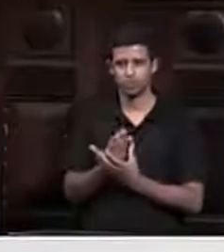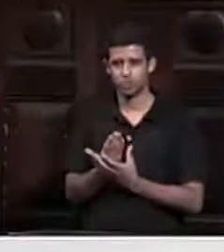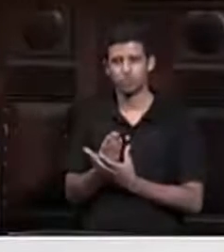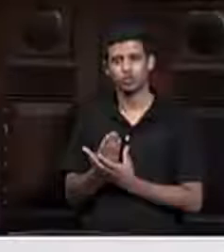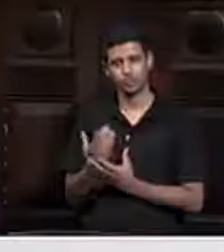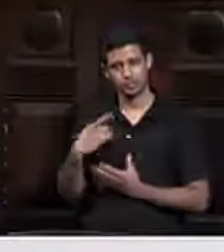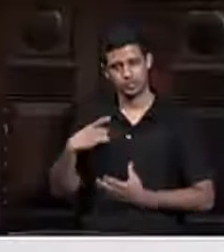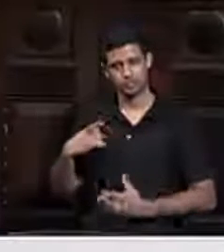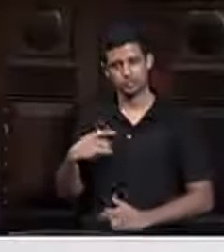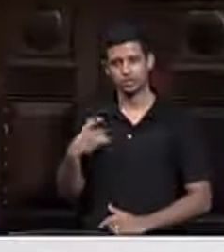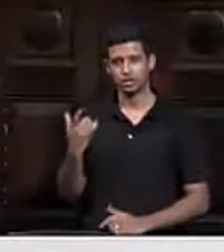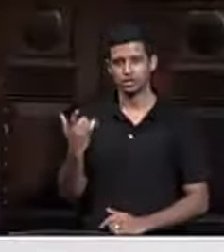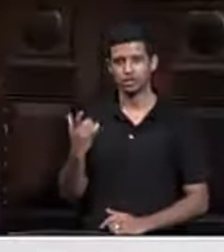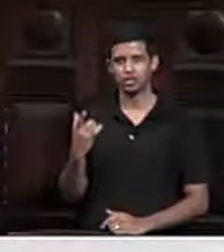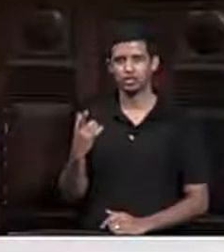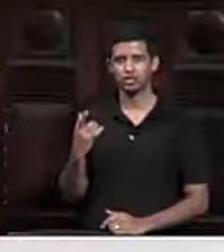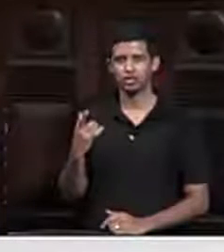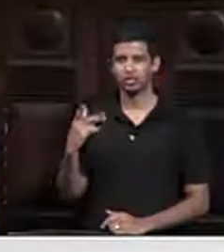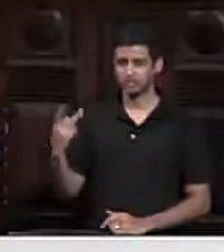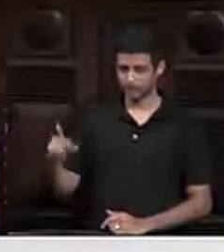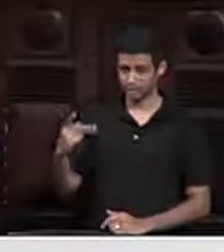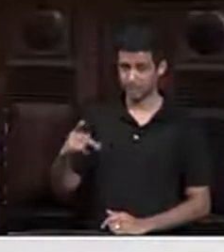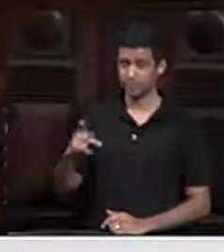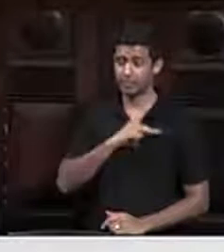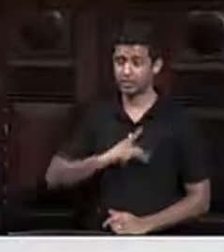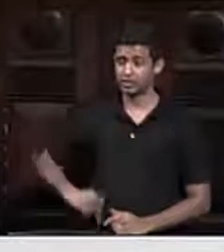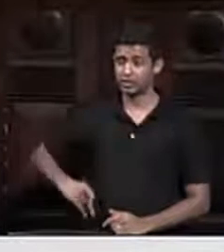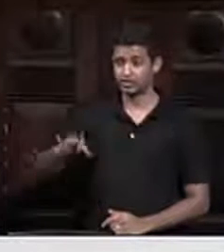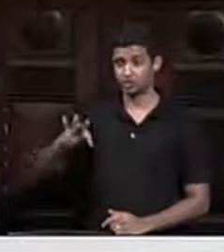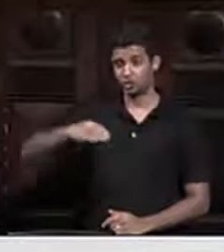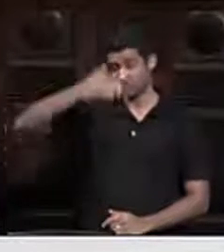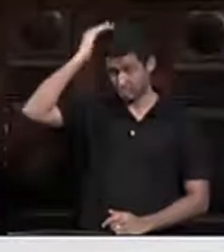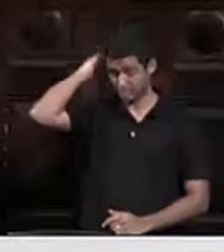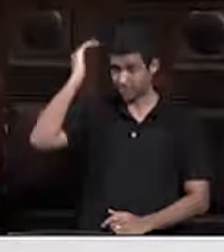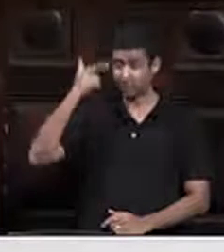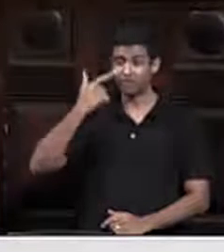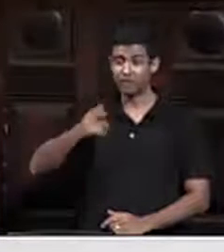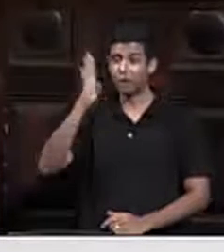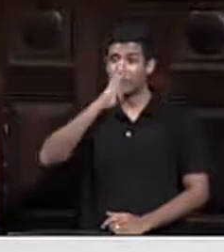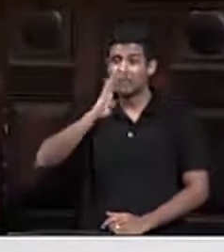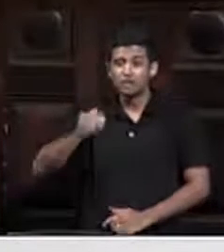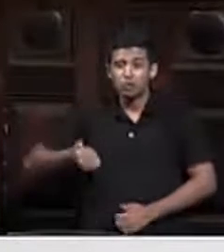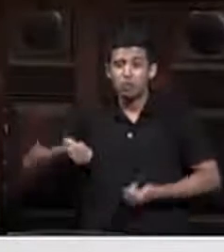MDB, pelo seu Michel Temer, está afundando o Brasil.